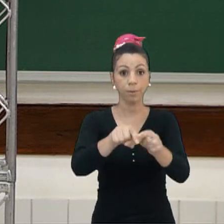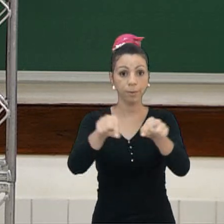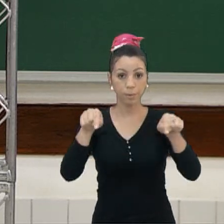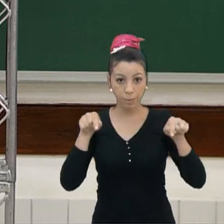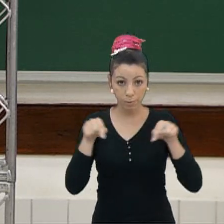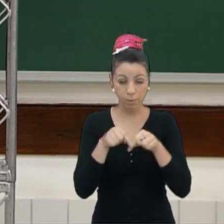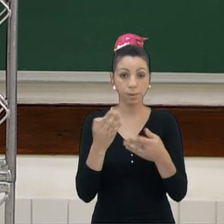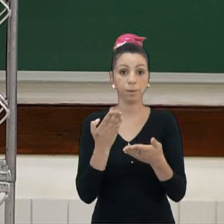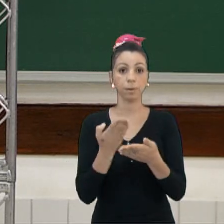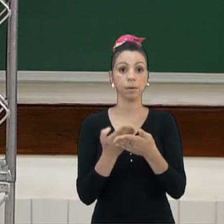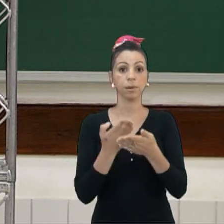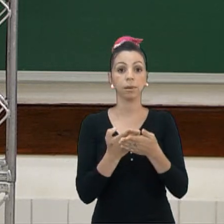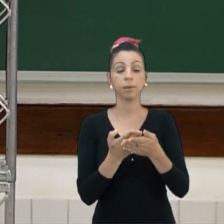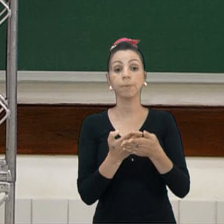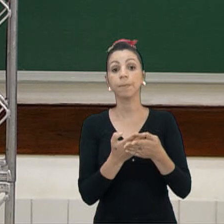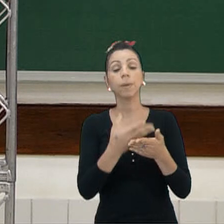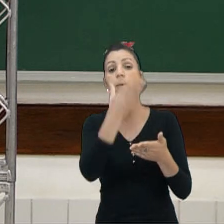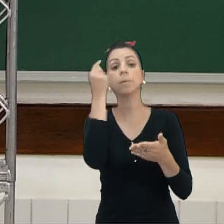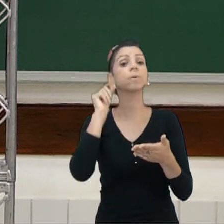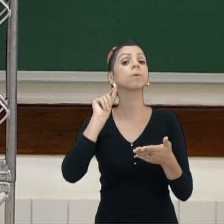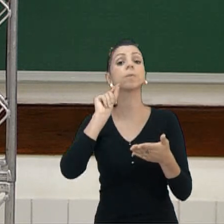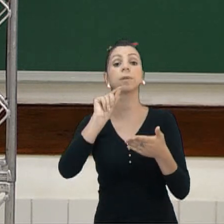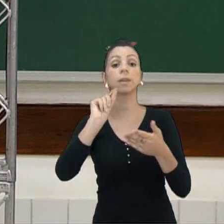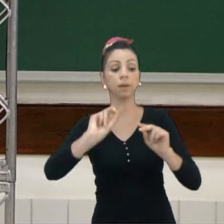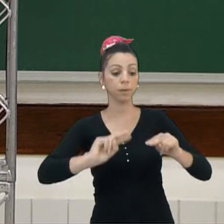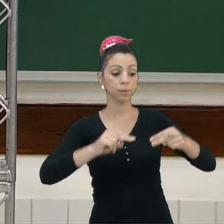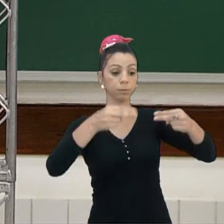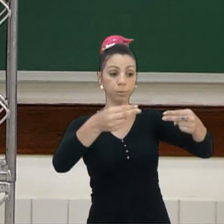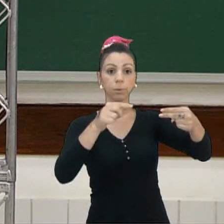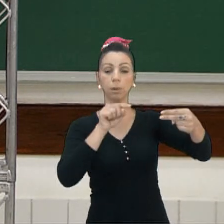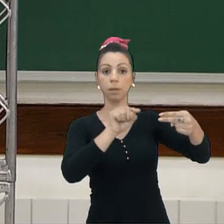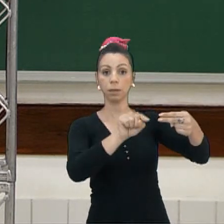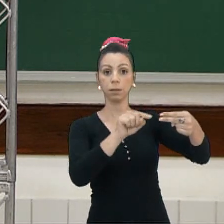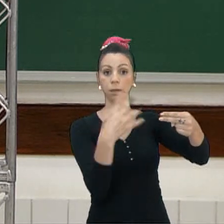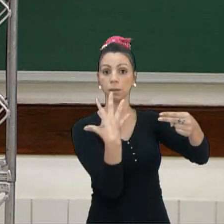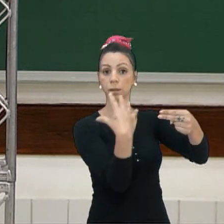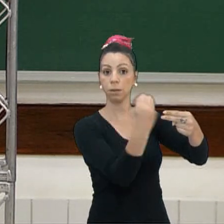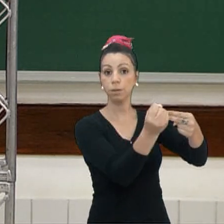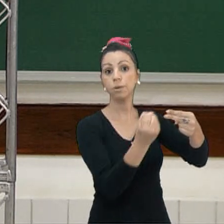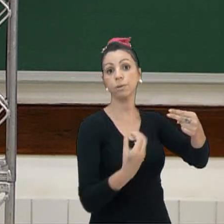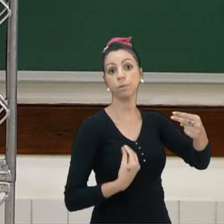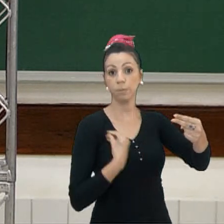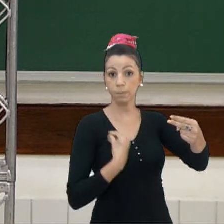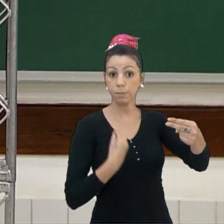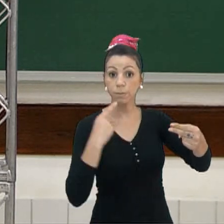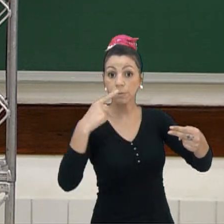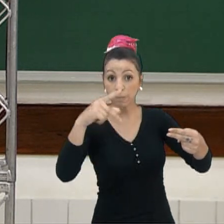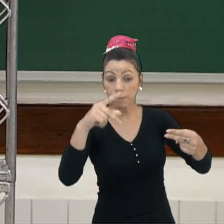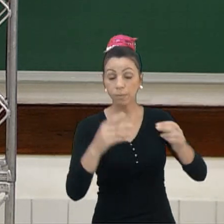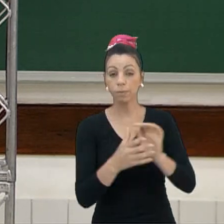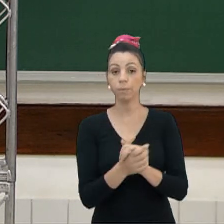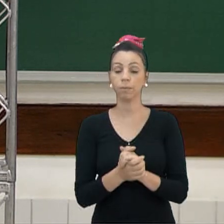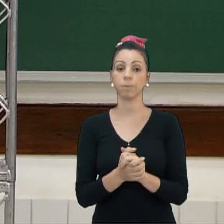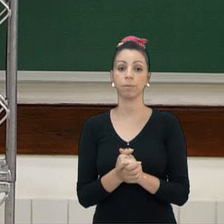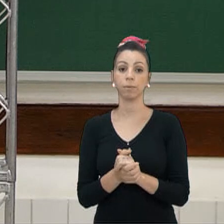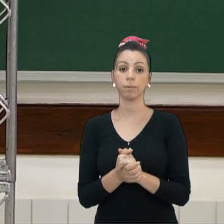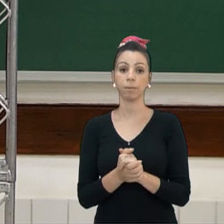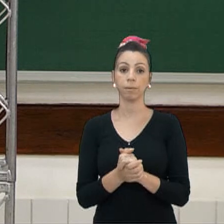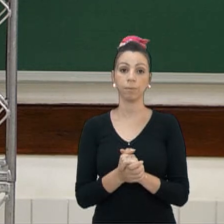fizerem isso, não esqueçam de também acessar o link para vocês marcarem a presença de vocês. Se por